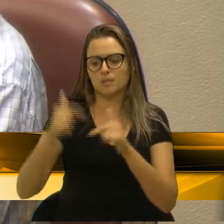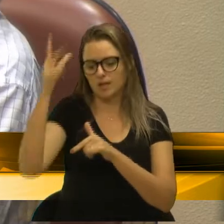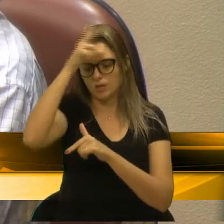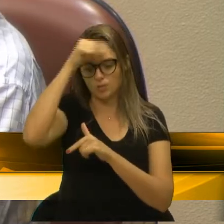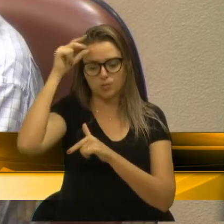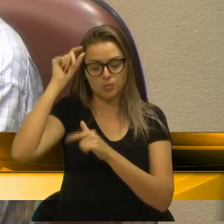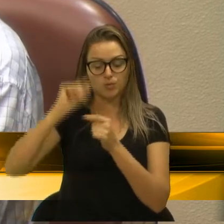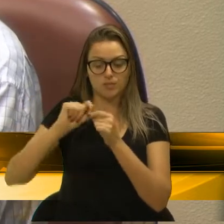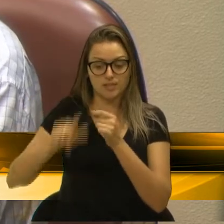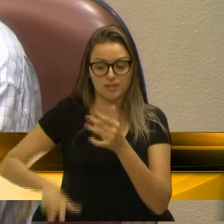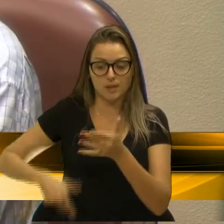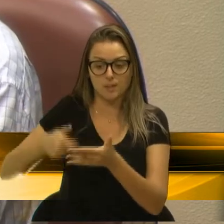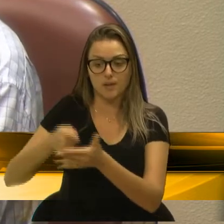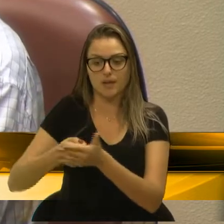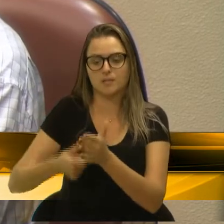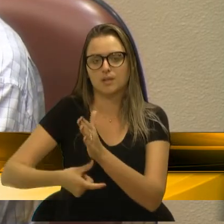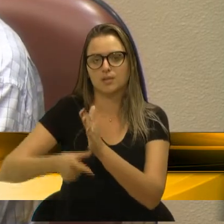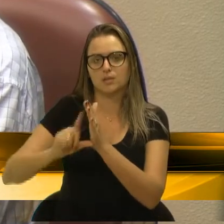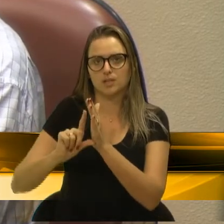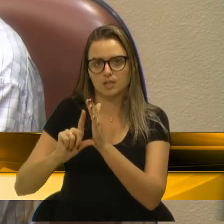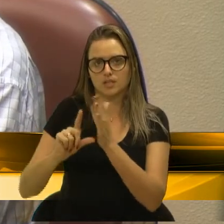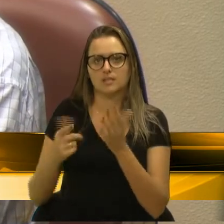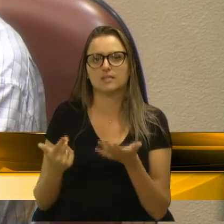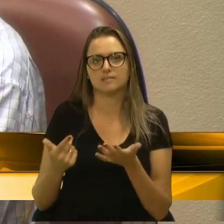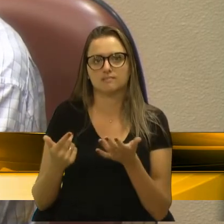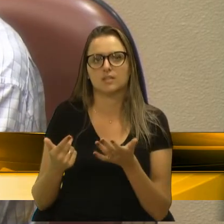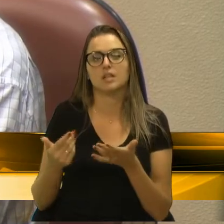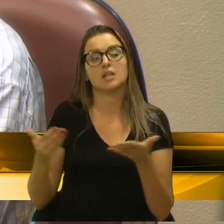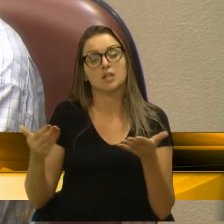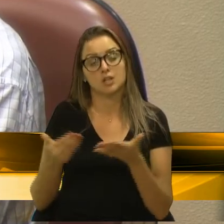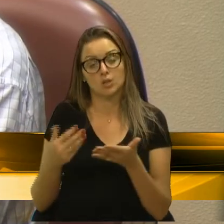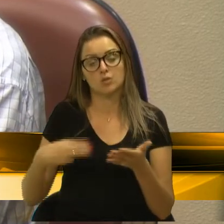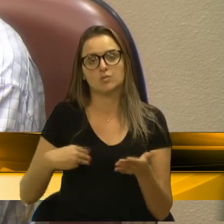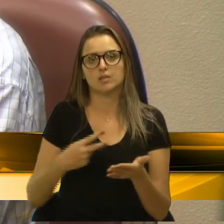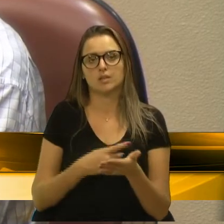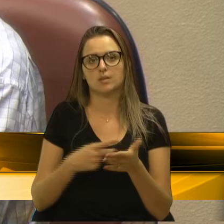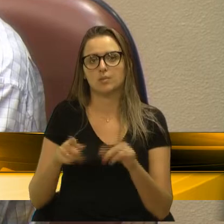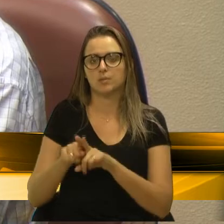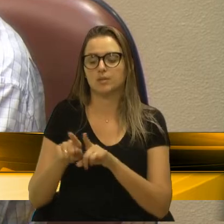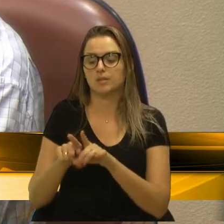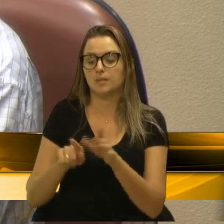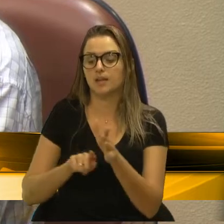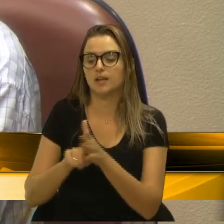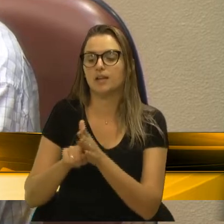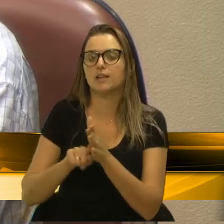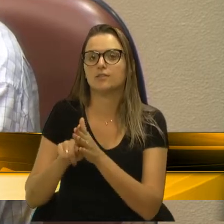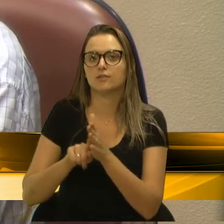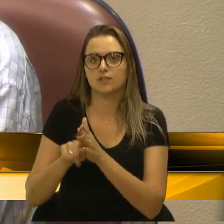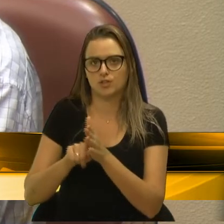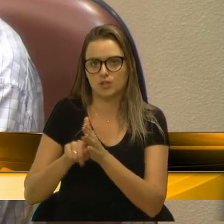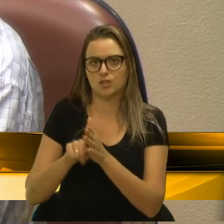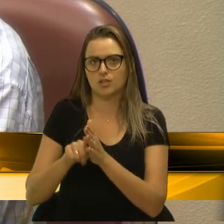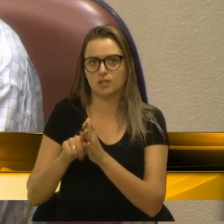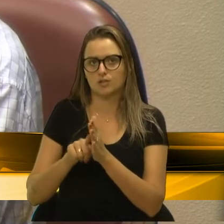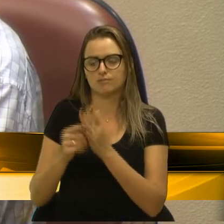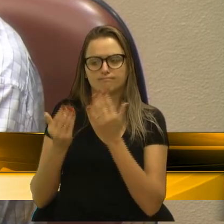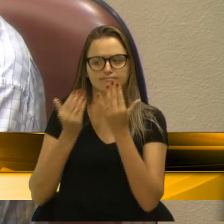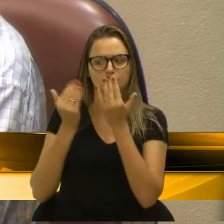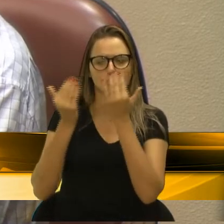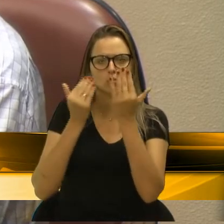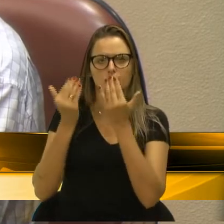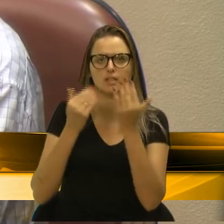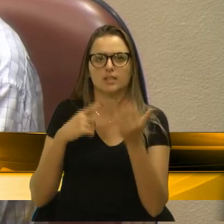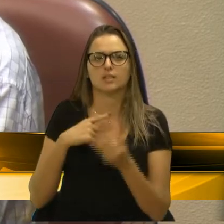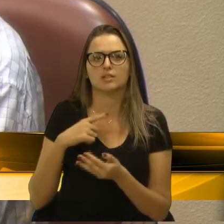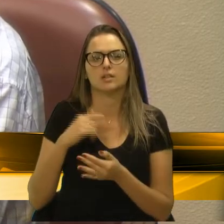né, mas fizeram adiantado esse pagamento, onde que está do Ministério Público também, para ser, devido às dúvidas aí que existiam, né. Então